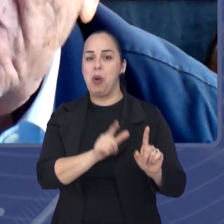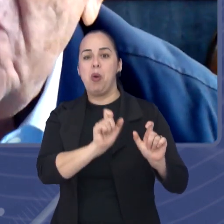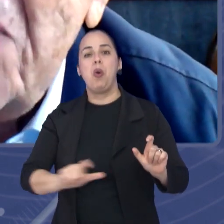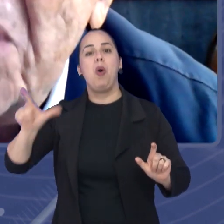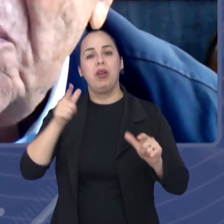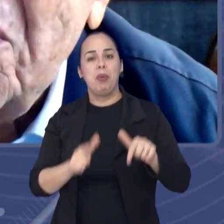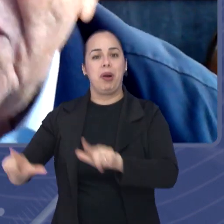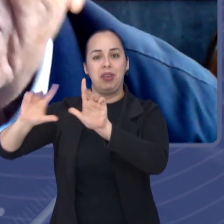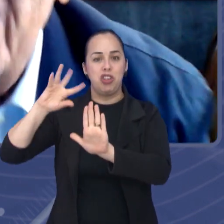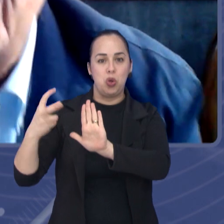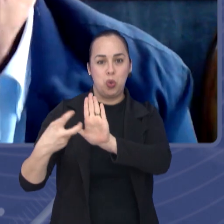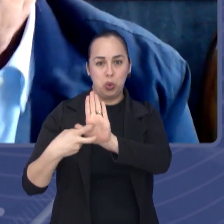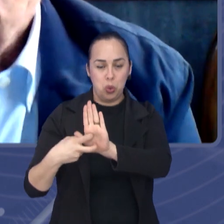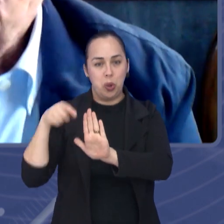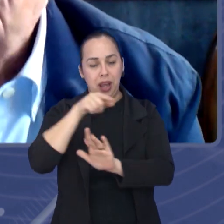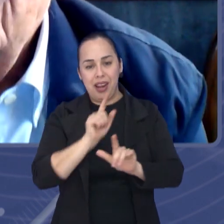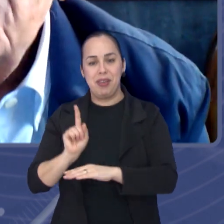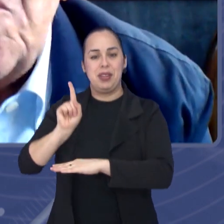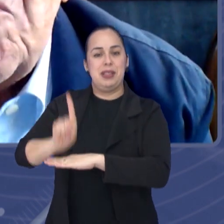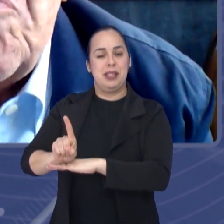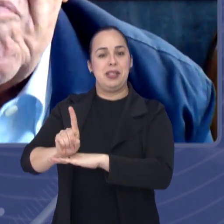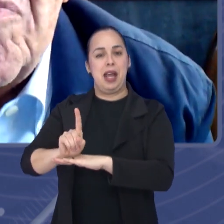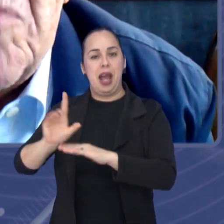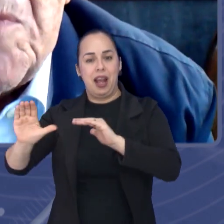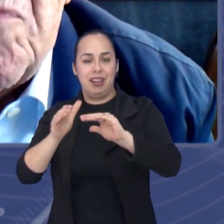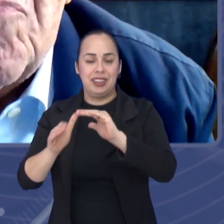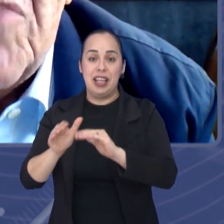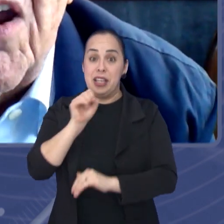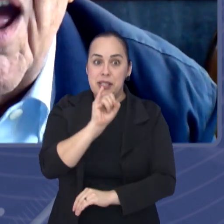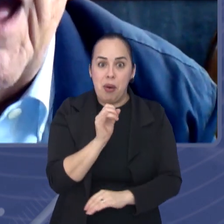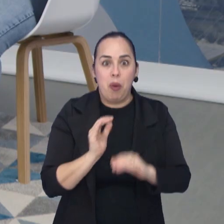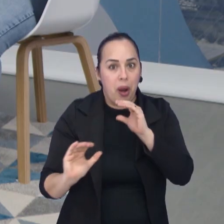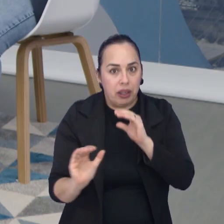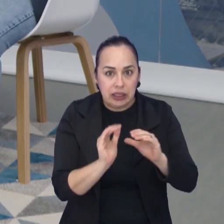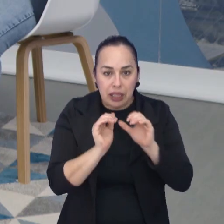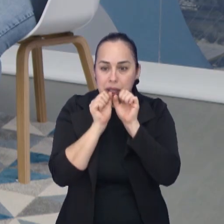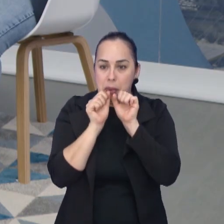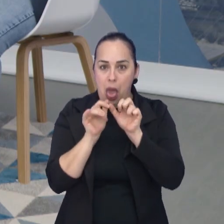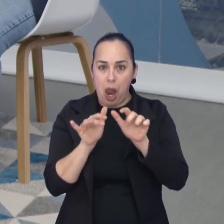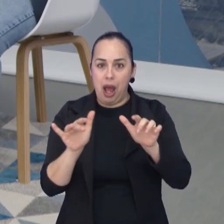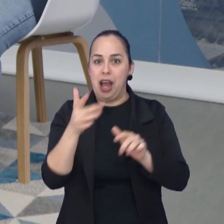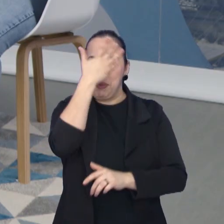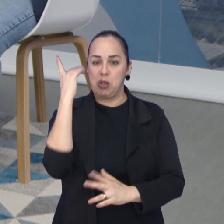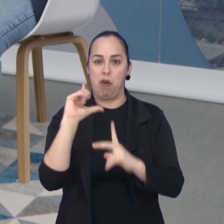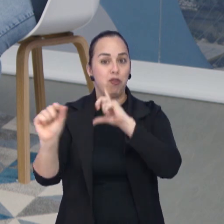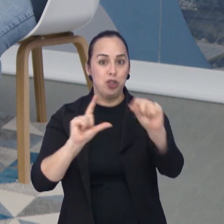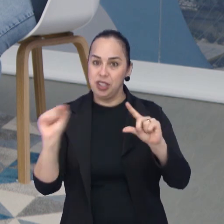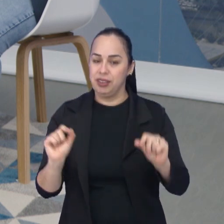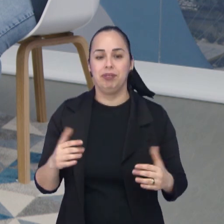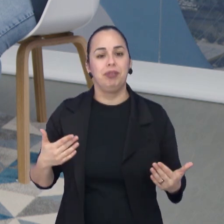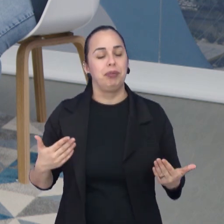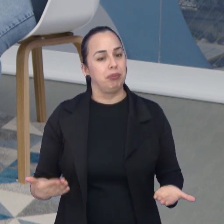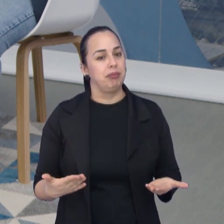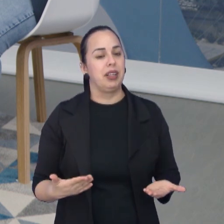cantando o nosso programa de cultura. Melhor não, cantar eu vou espantar todo mundo, né? Não só os males, as pessoas também. Bom,